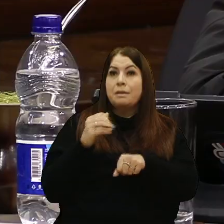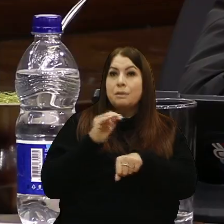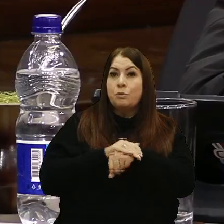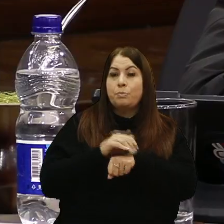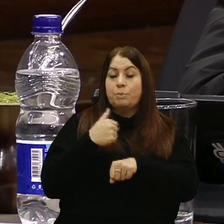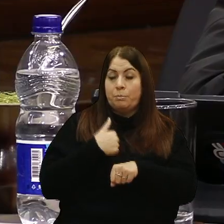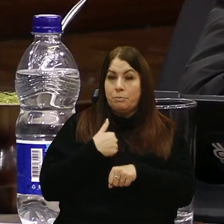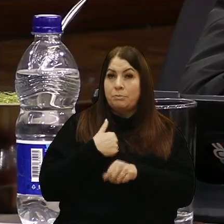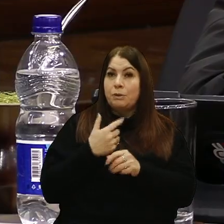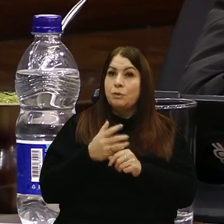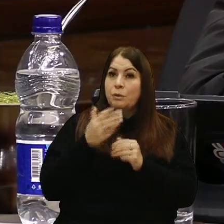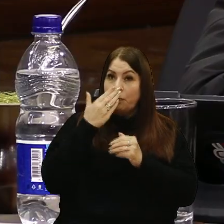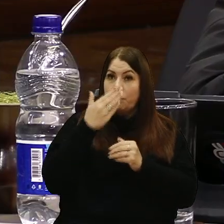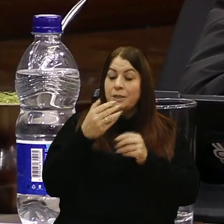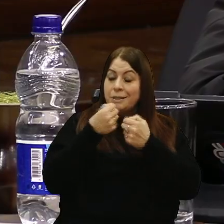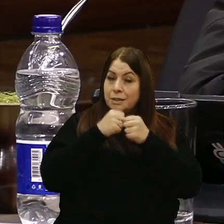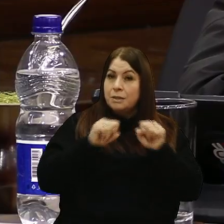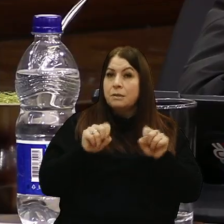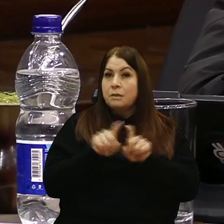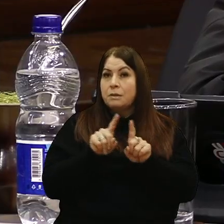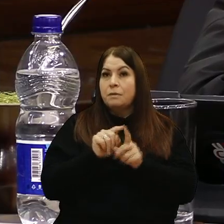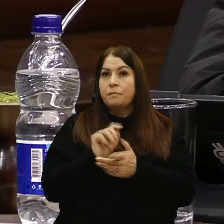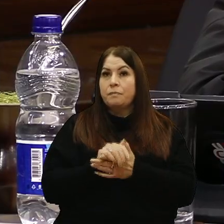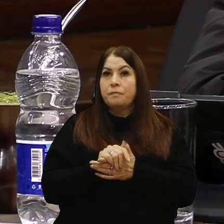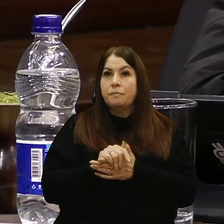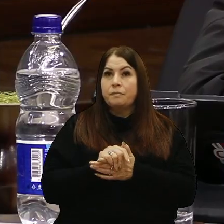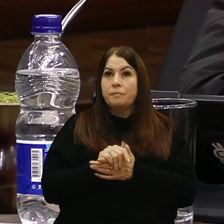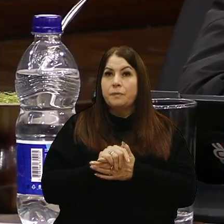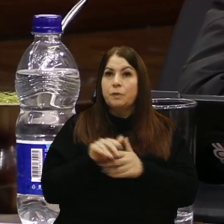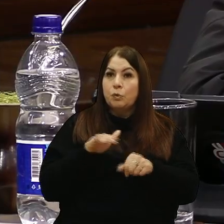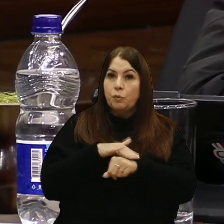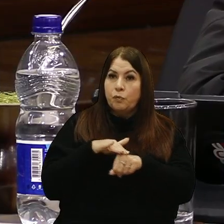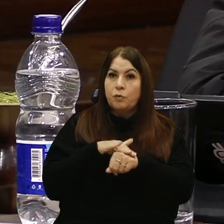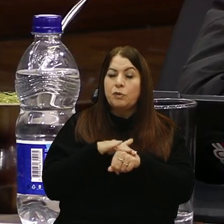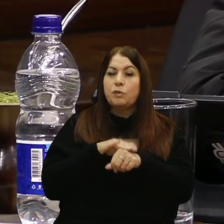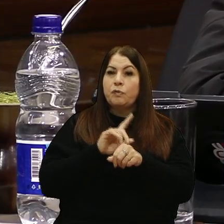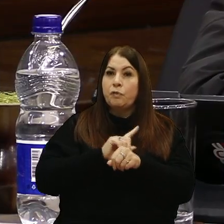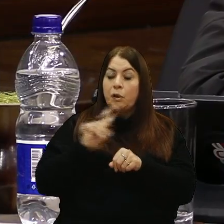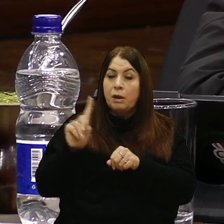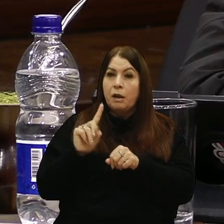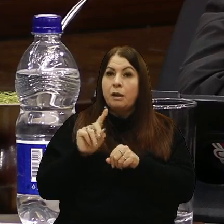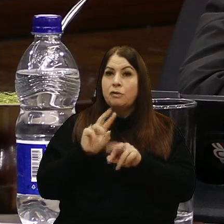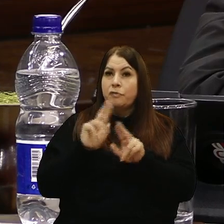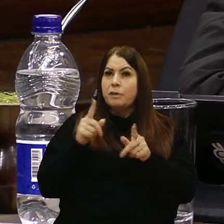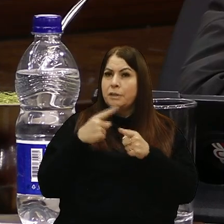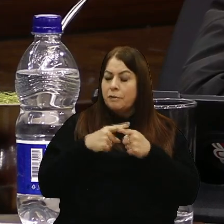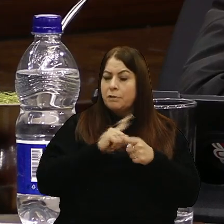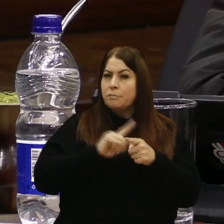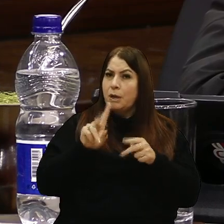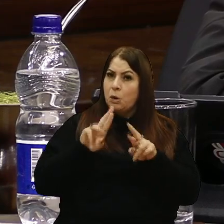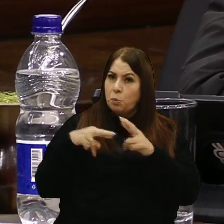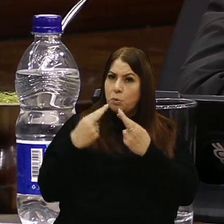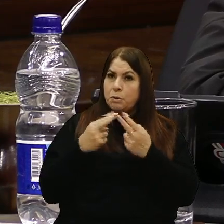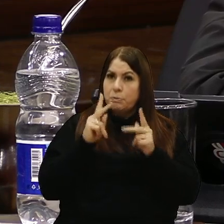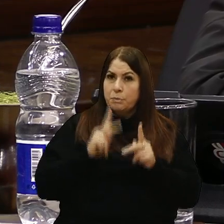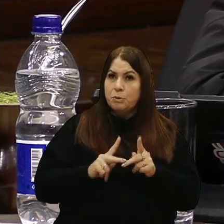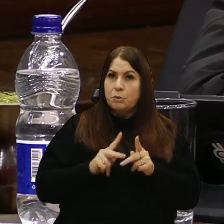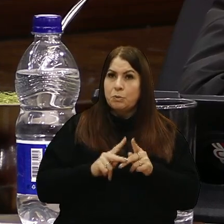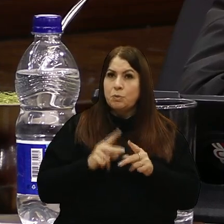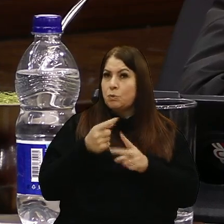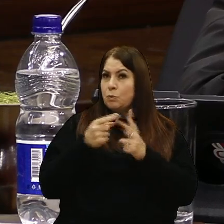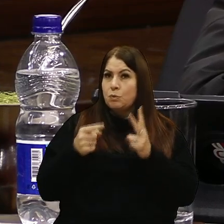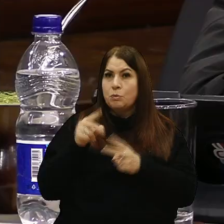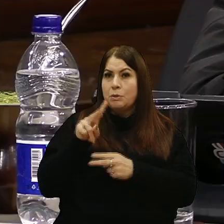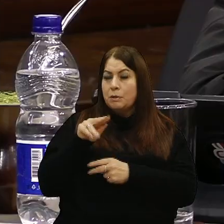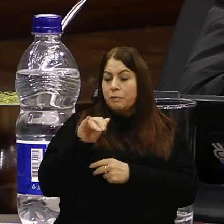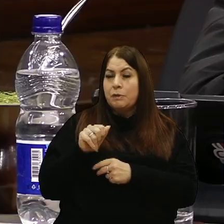Enquanto tive frente à secretaria, a gente conversou, a gente foi lá várias vezes, a gente reuniu o pessoal da Vila Sapo, então a gente